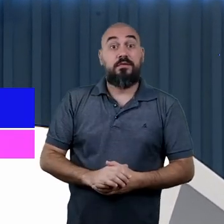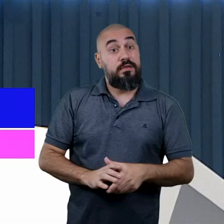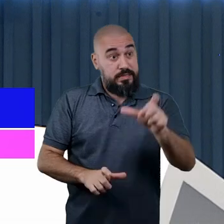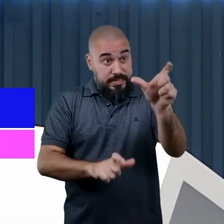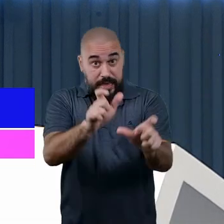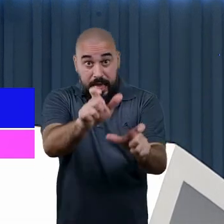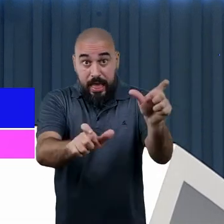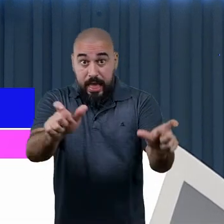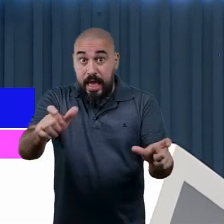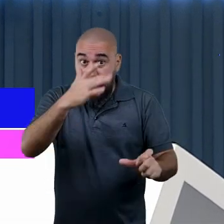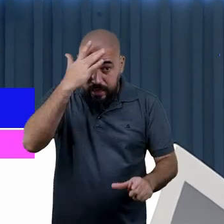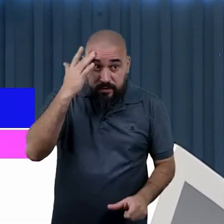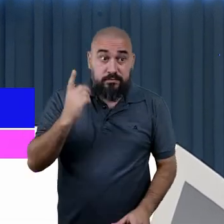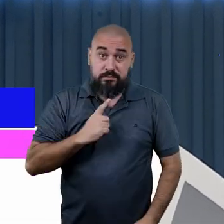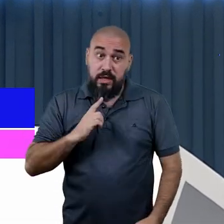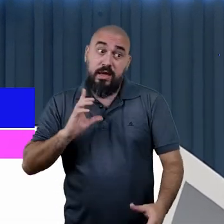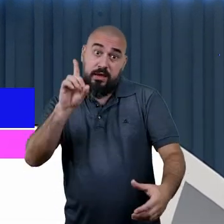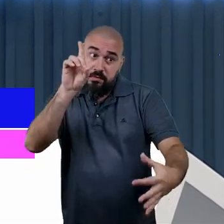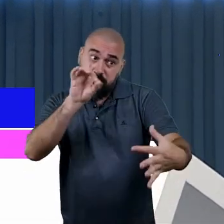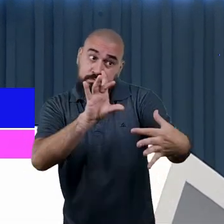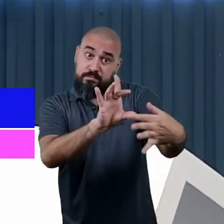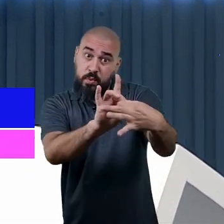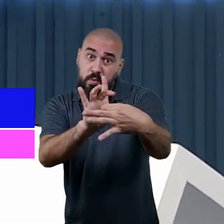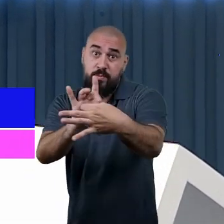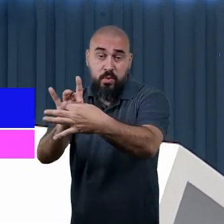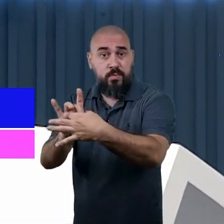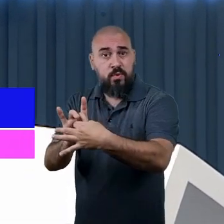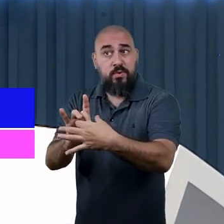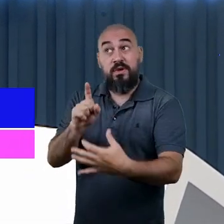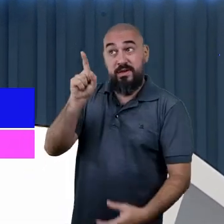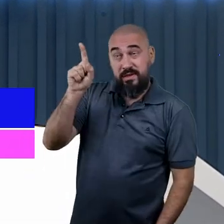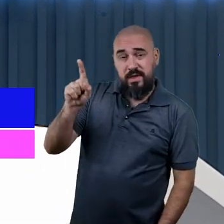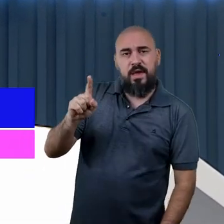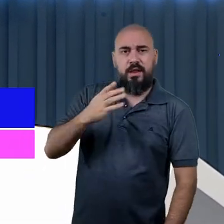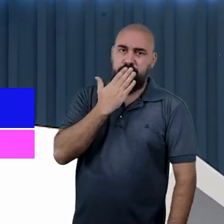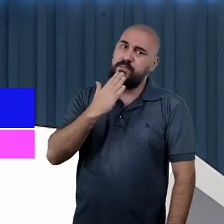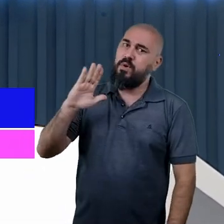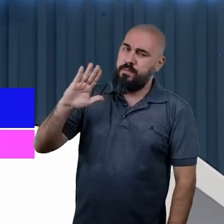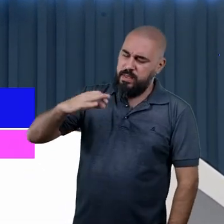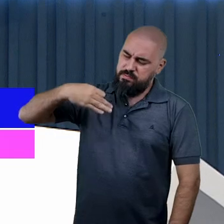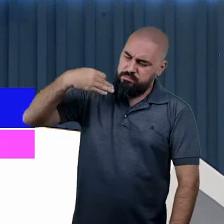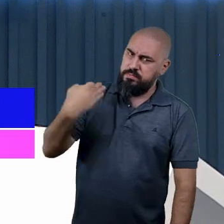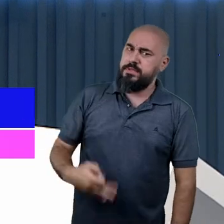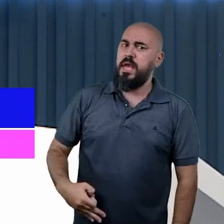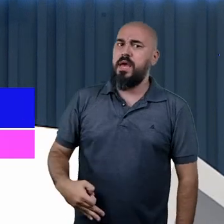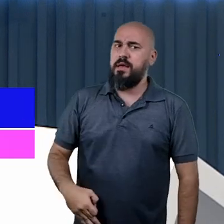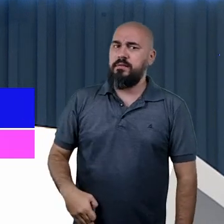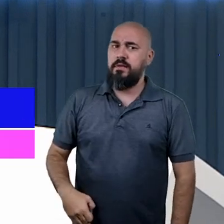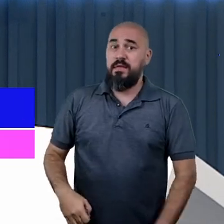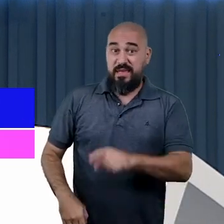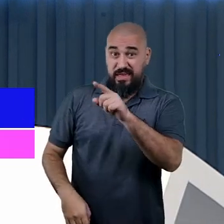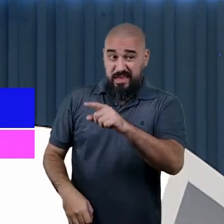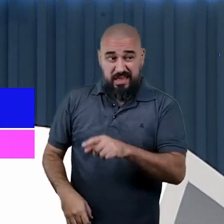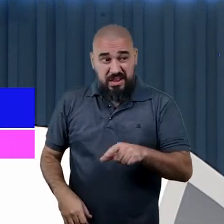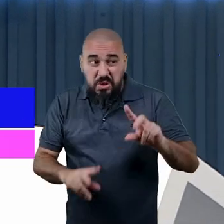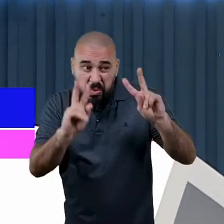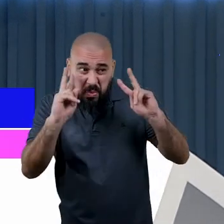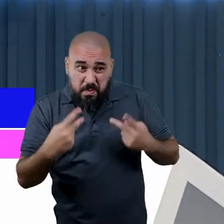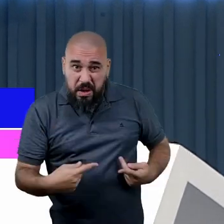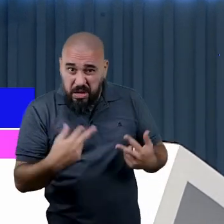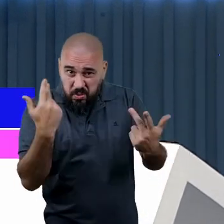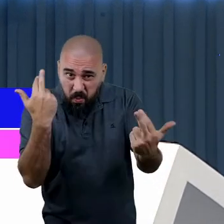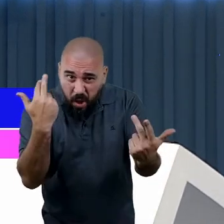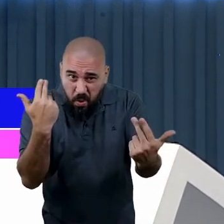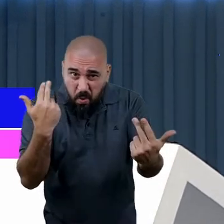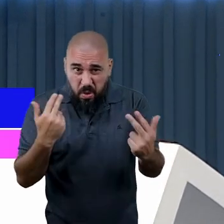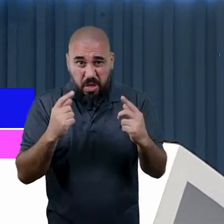Ele vai cumprir, porque Deus não é como o ser humano que promete e não cumpre. Aquilo que Deus falou que vai